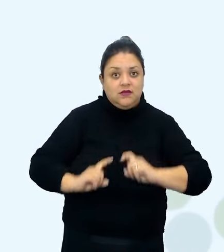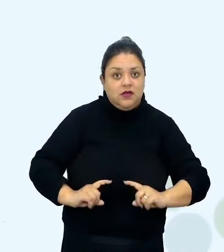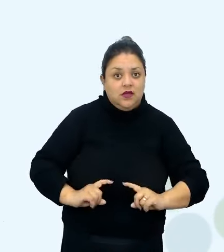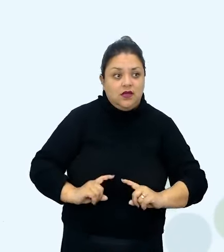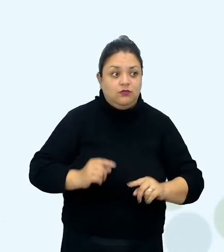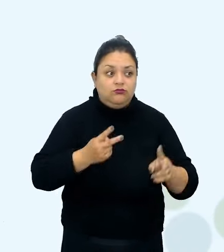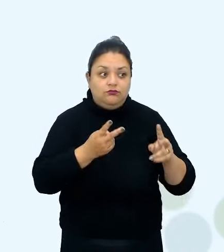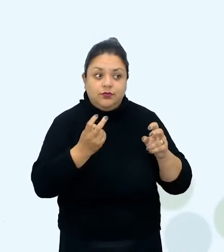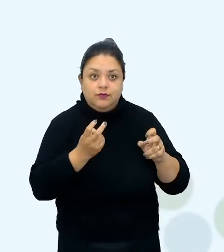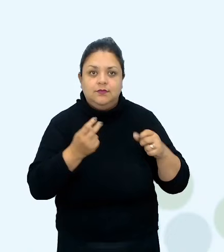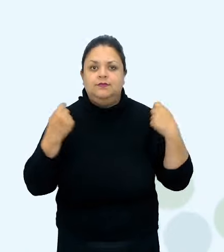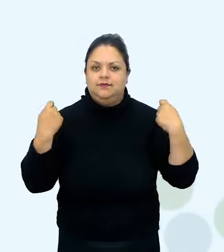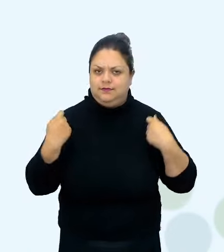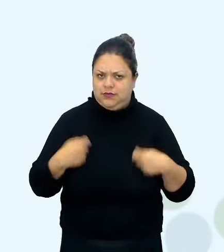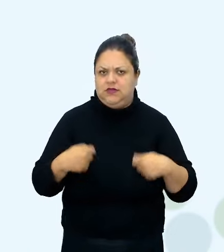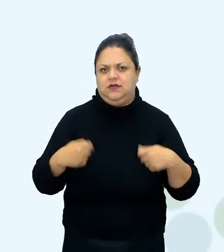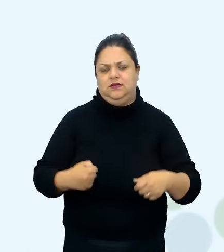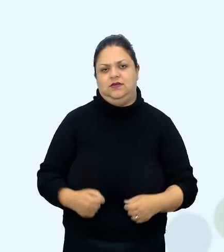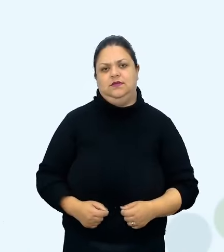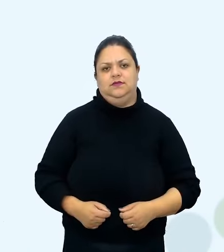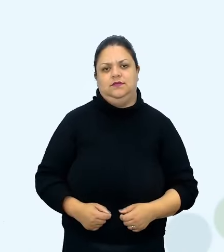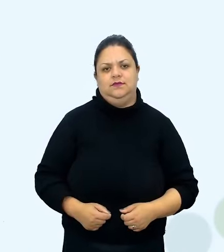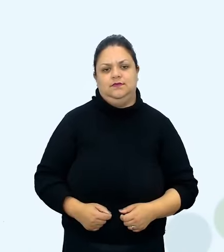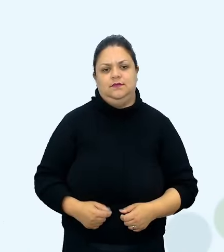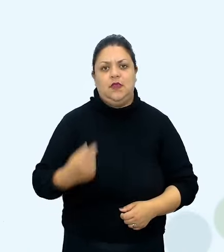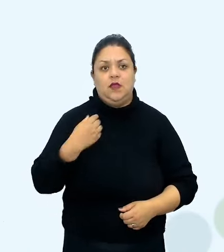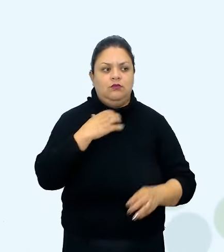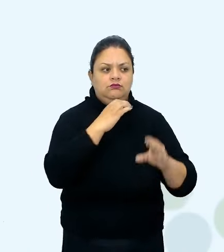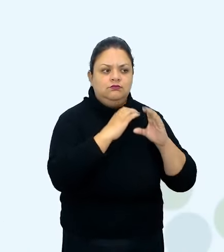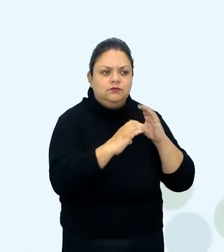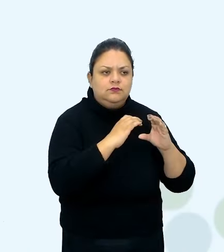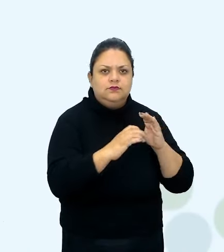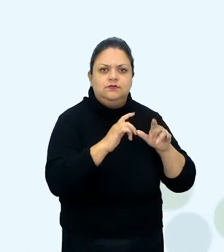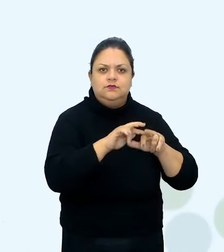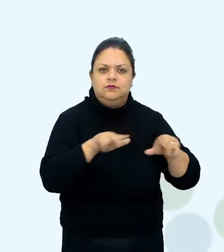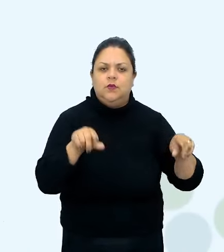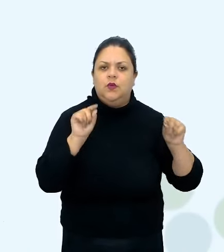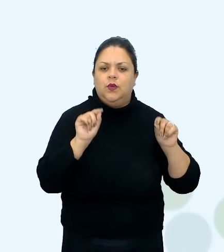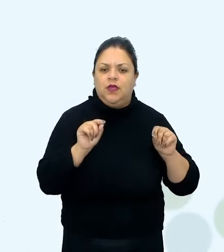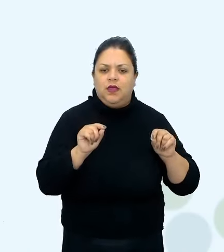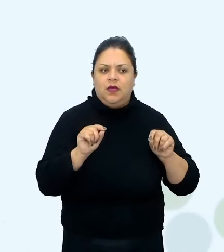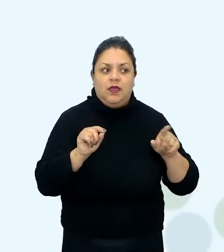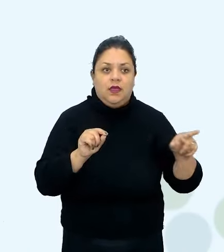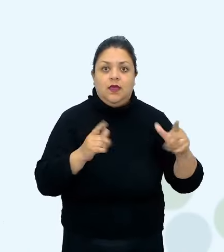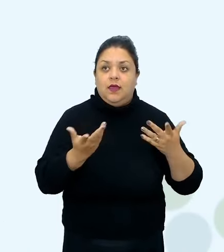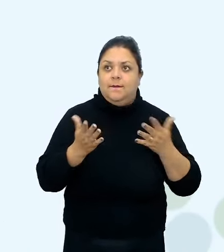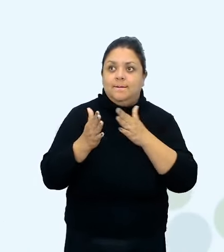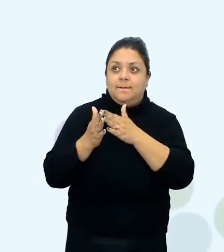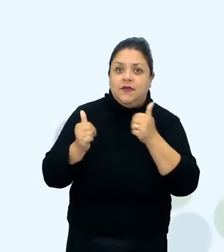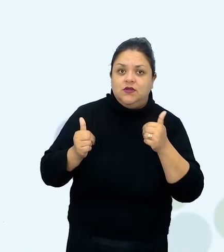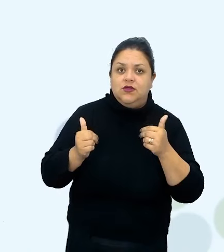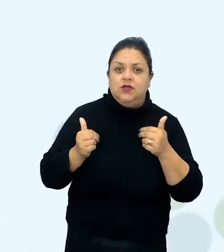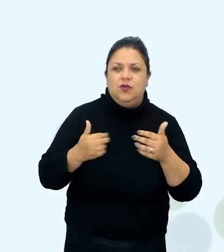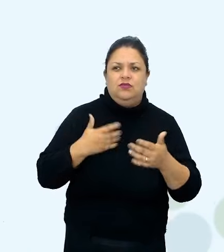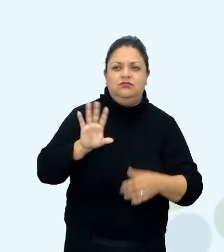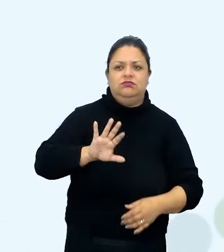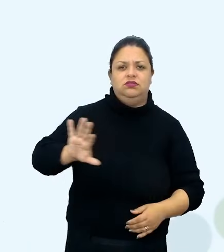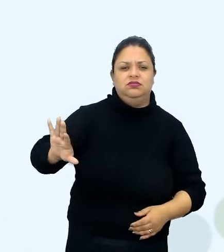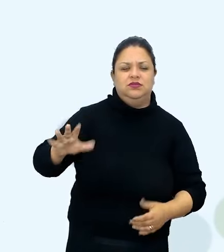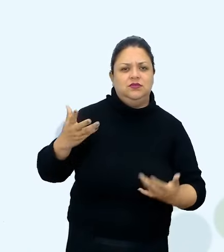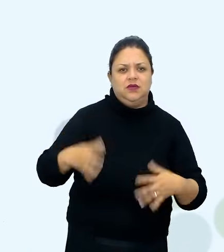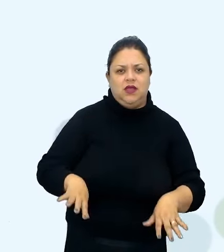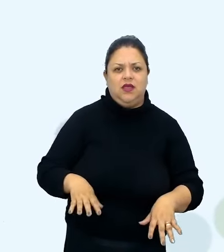Tem função, para que eu realmente estou me comunicando? Eu estou querendo pedir algo, eu estou recusando, eu não